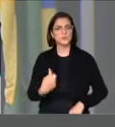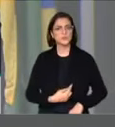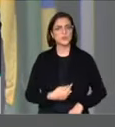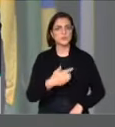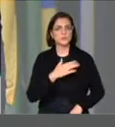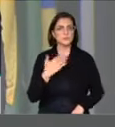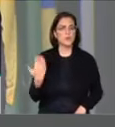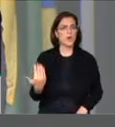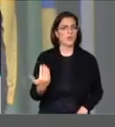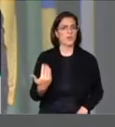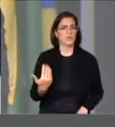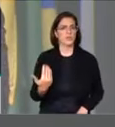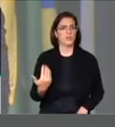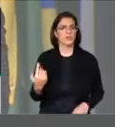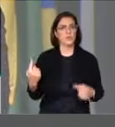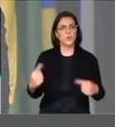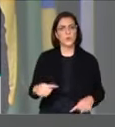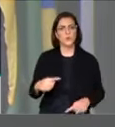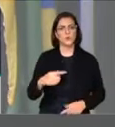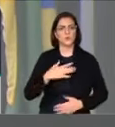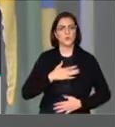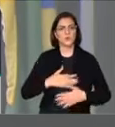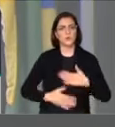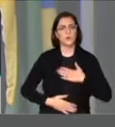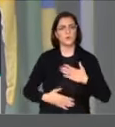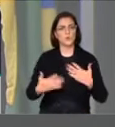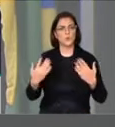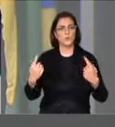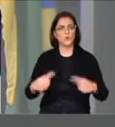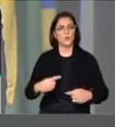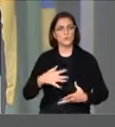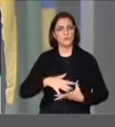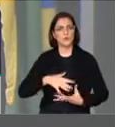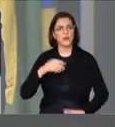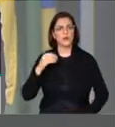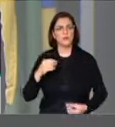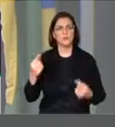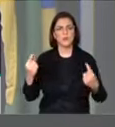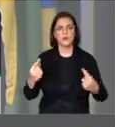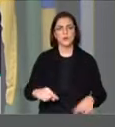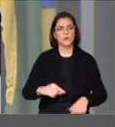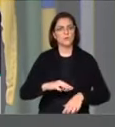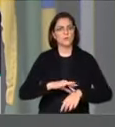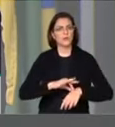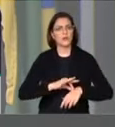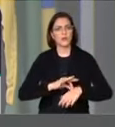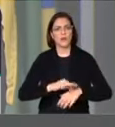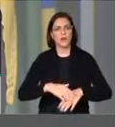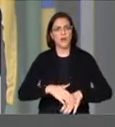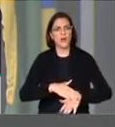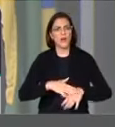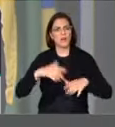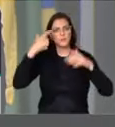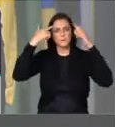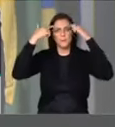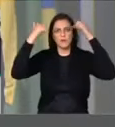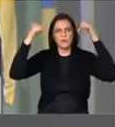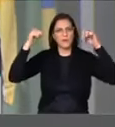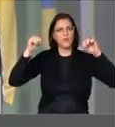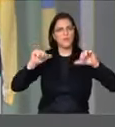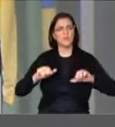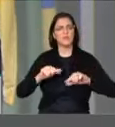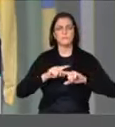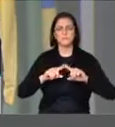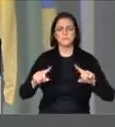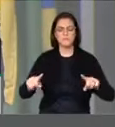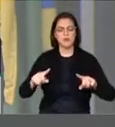corpos, mata nossas almas, mata nossa carne, vai minando nossa mente. Mas nós somos feitos